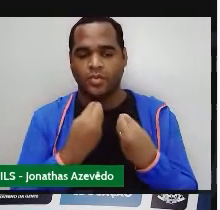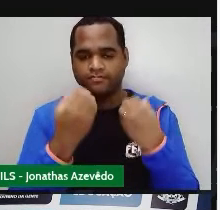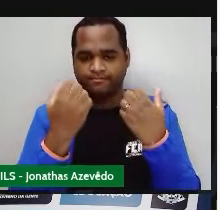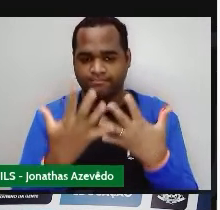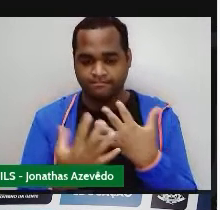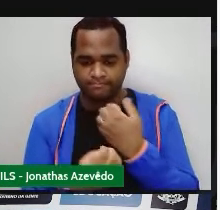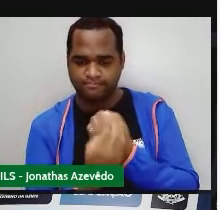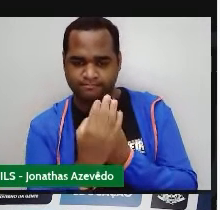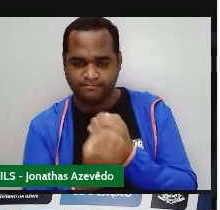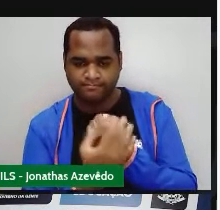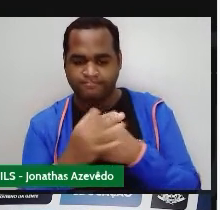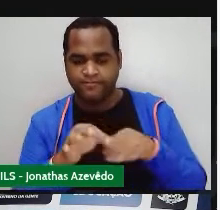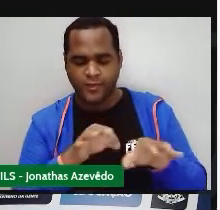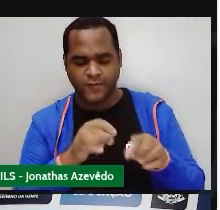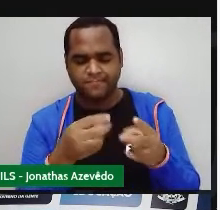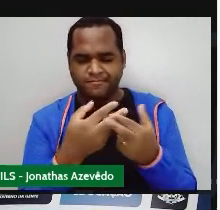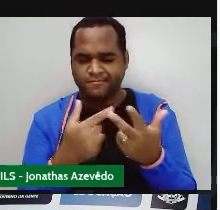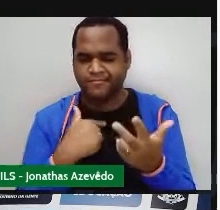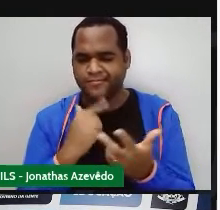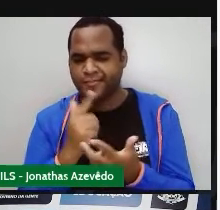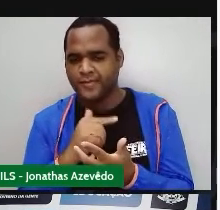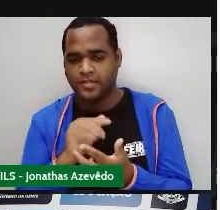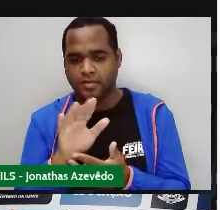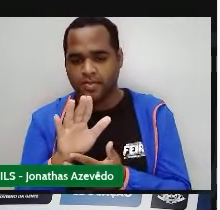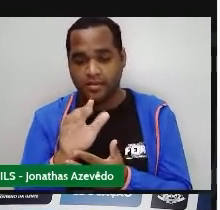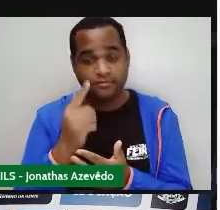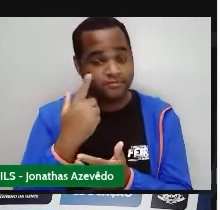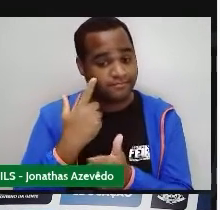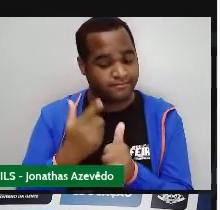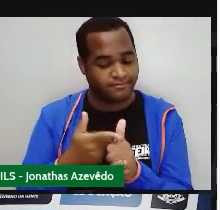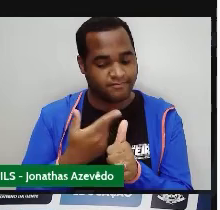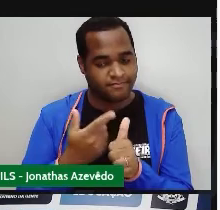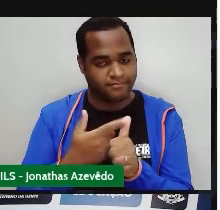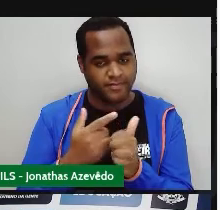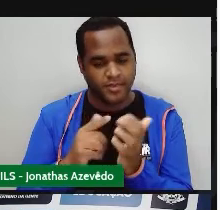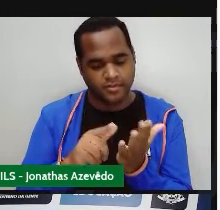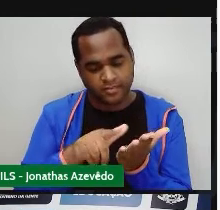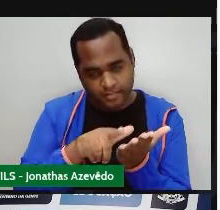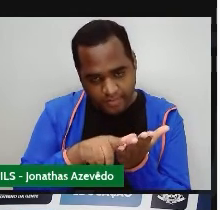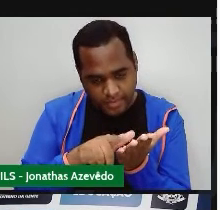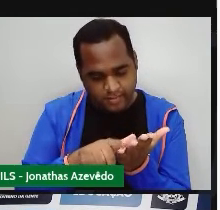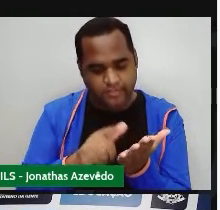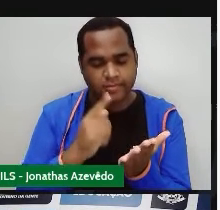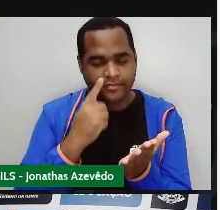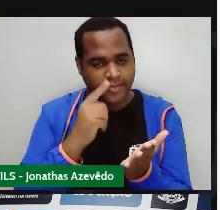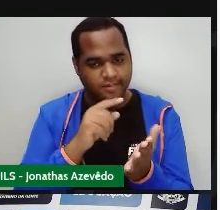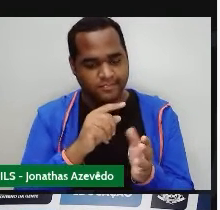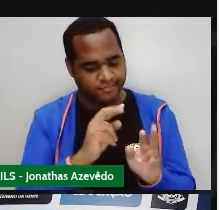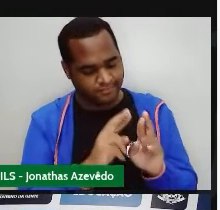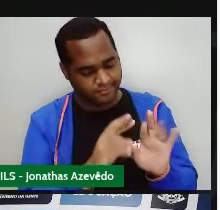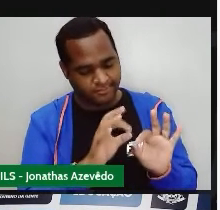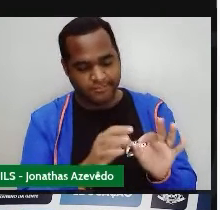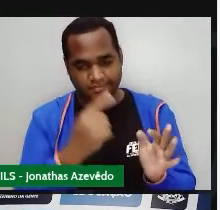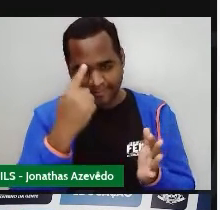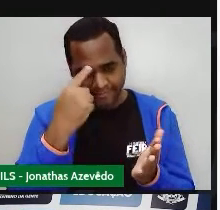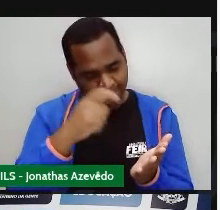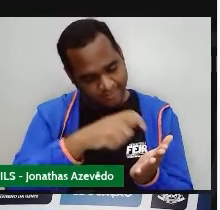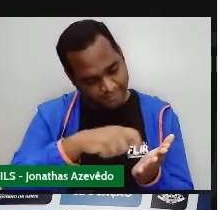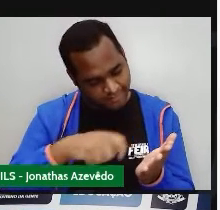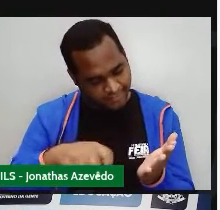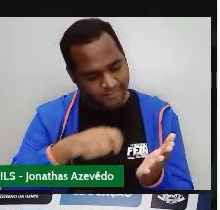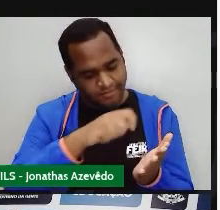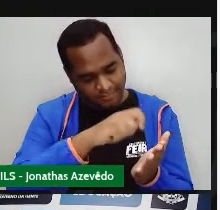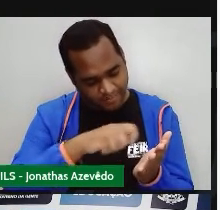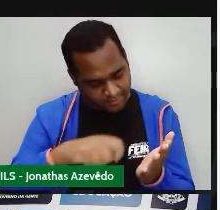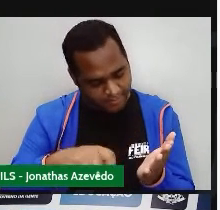buscar resolver um problema então a gente vai anotar né faz essas anotações Então vamos colocar assim